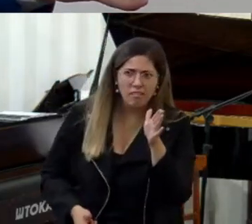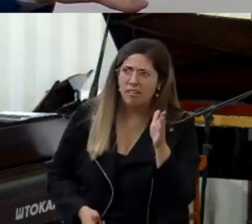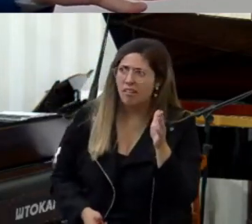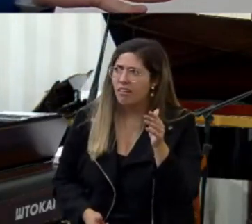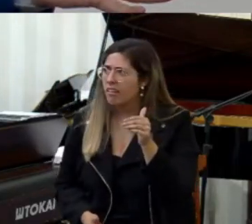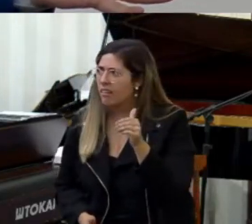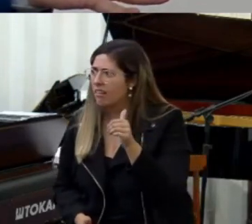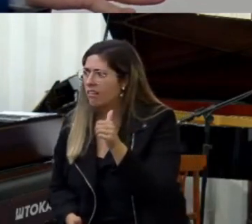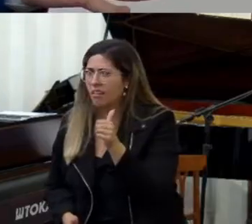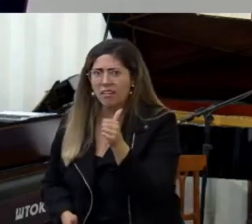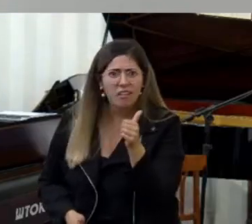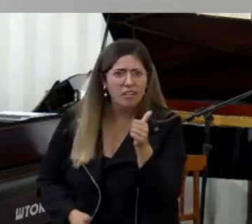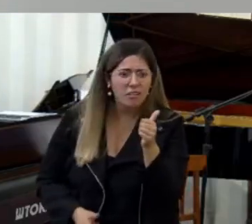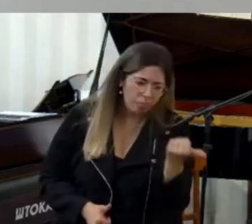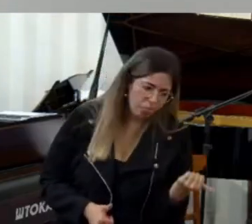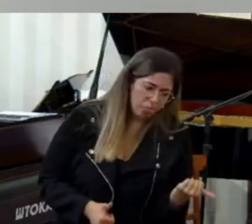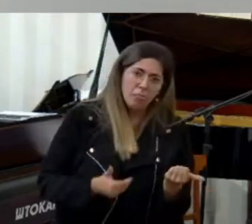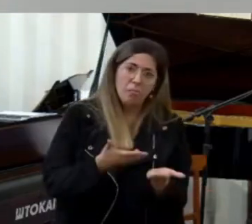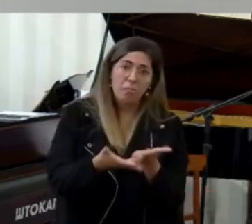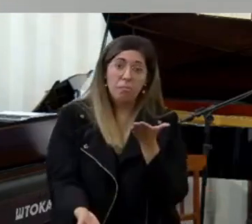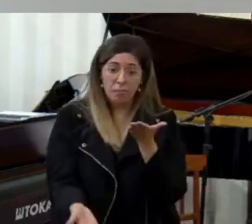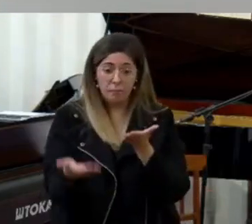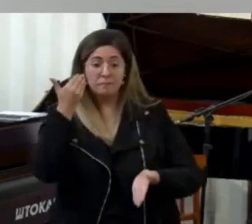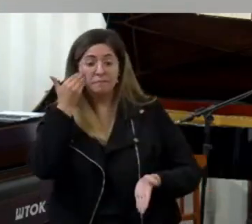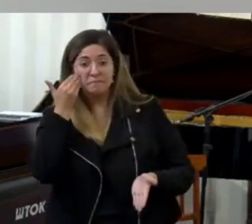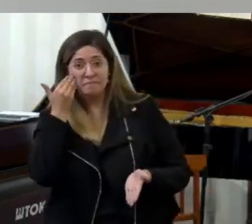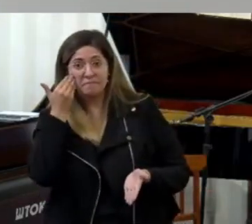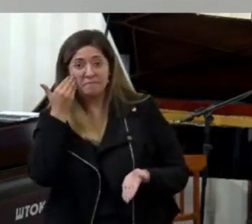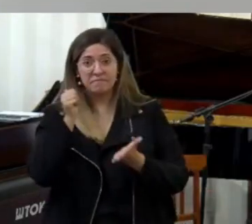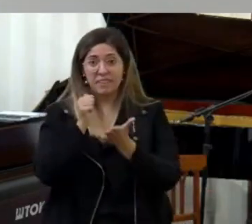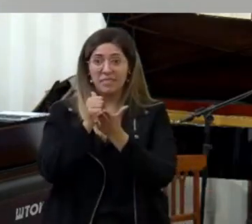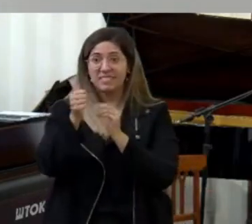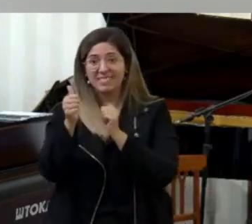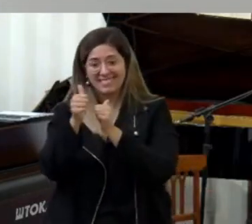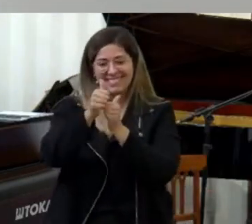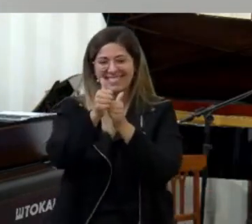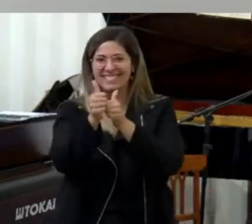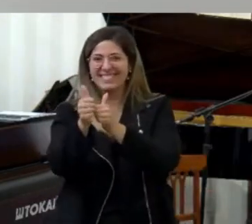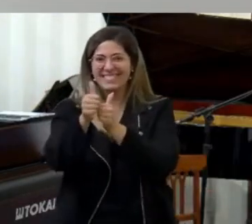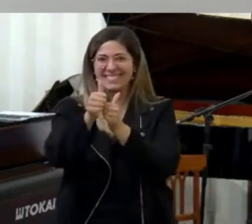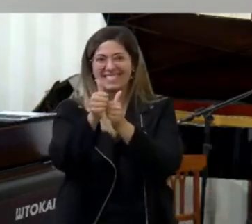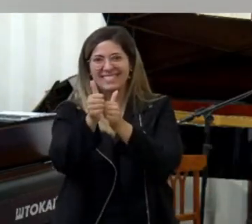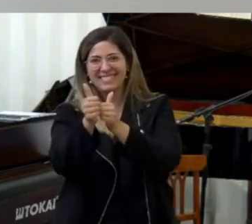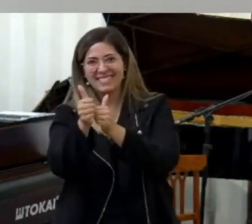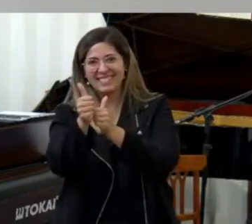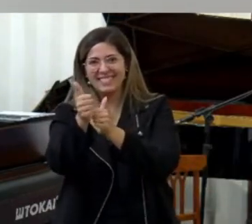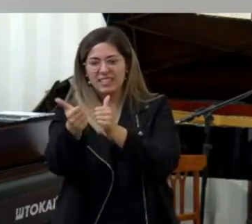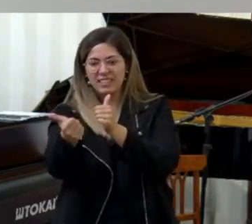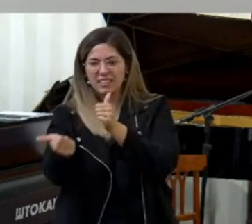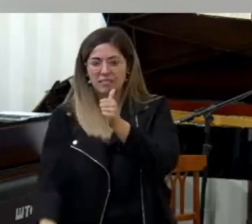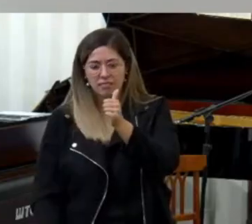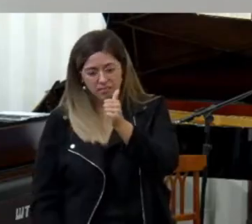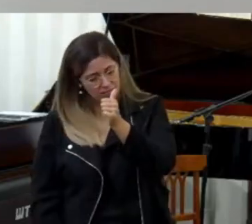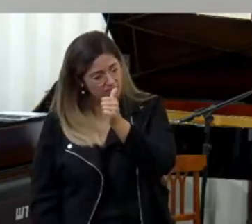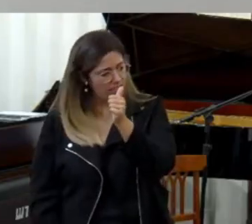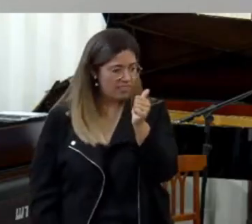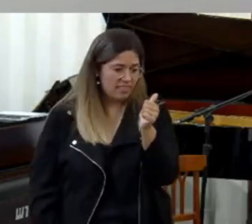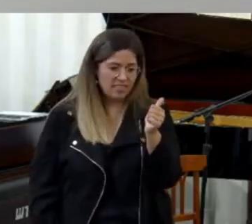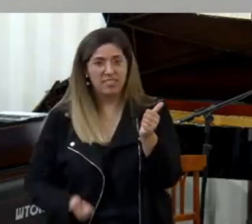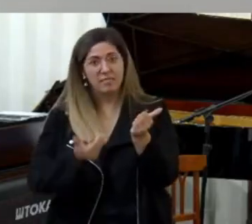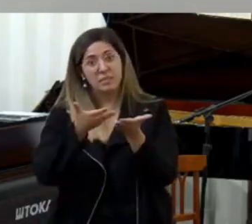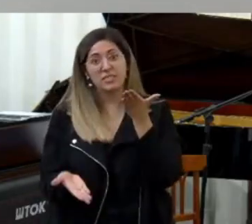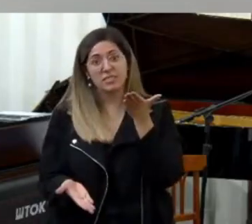sei para onde ir. Para de falar e eu não ouço mais o Senhor me chamando: vem para mim, anda comigo, segue-me.